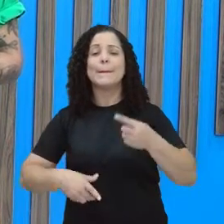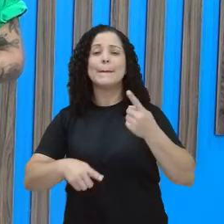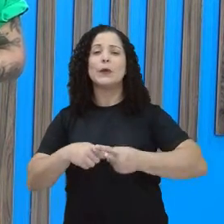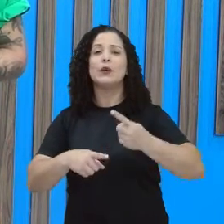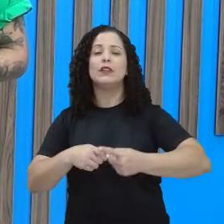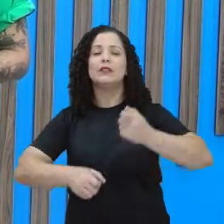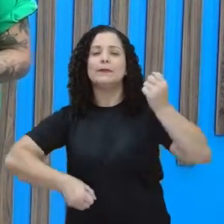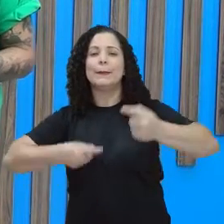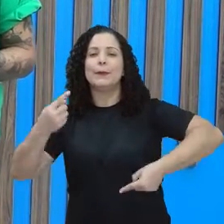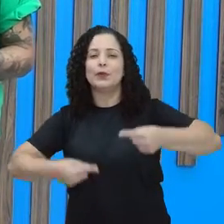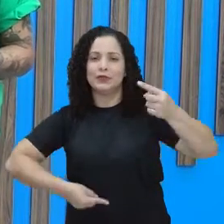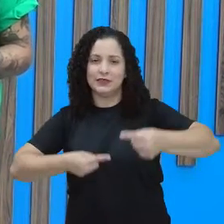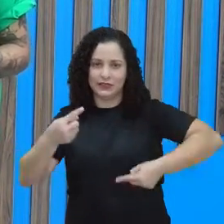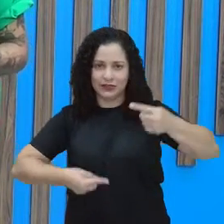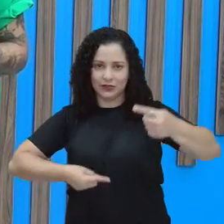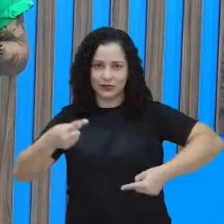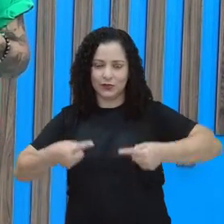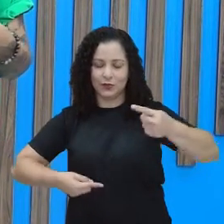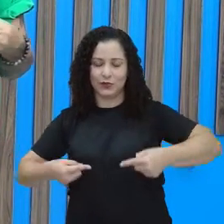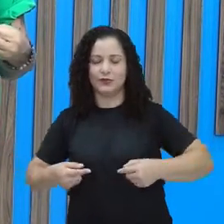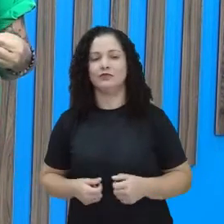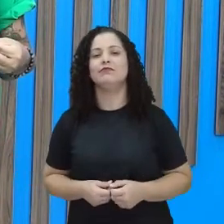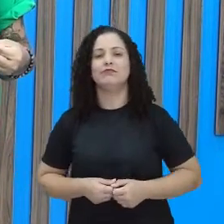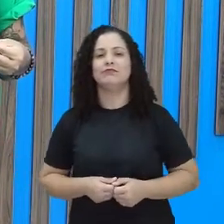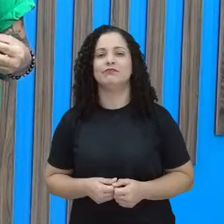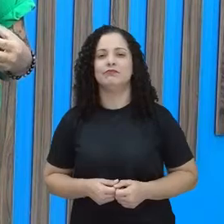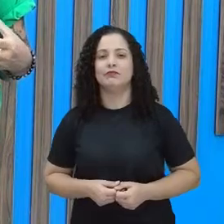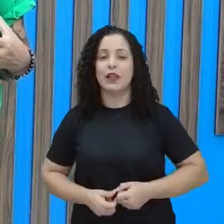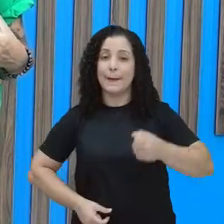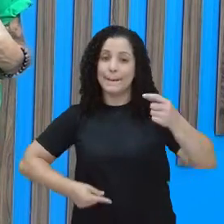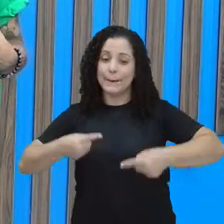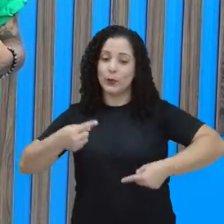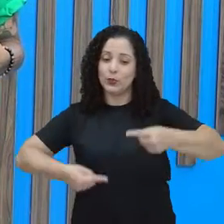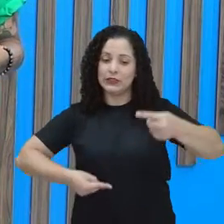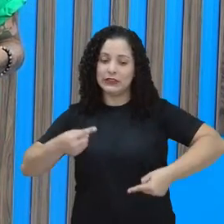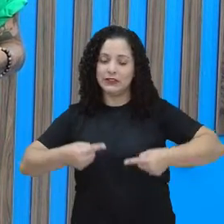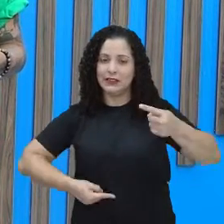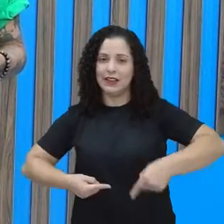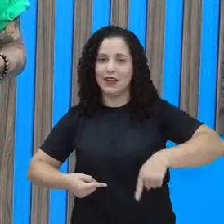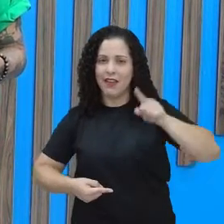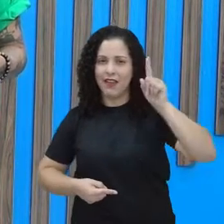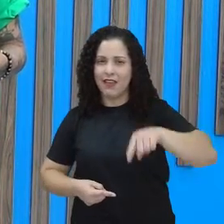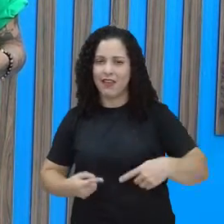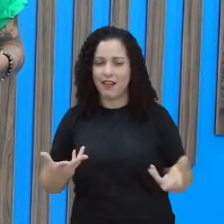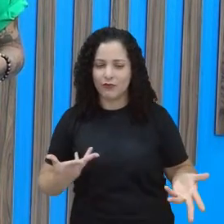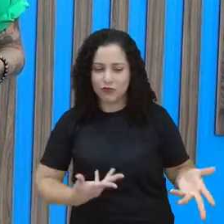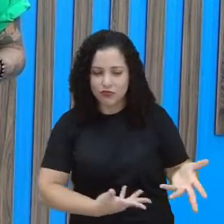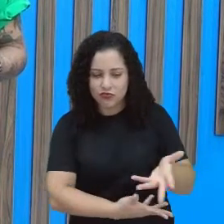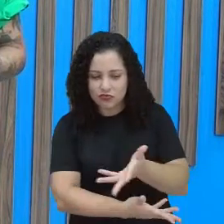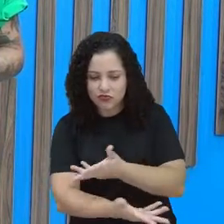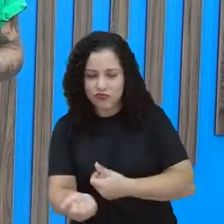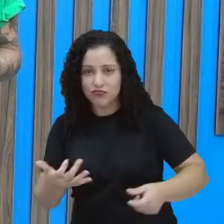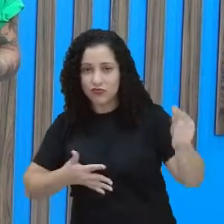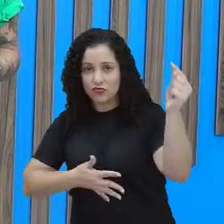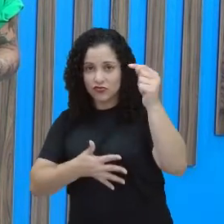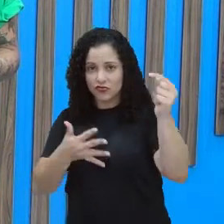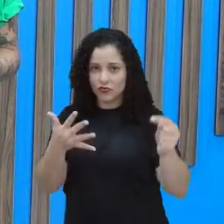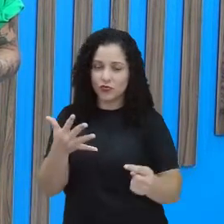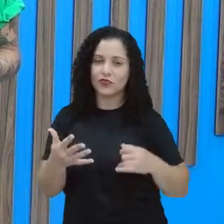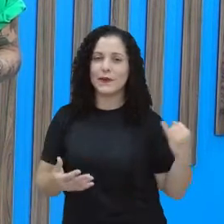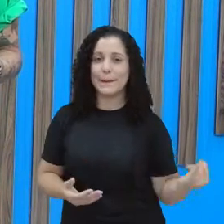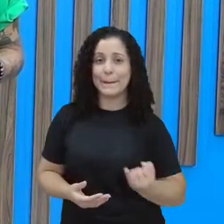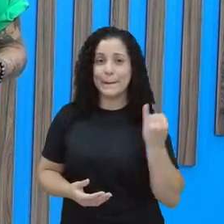a política é que faz essas questões que são importantes para as